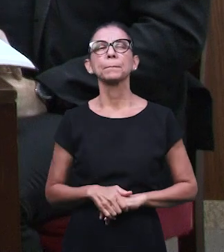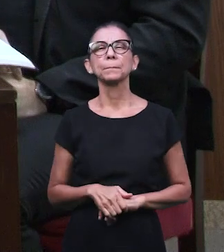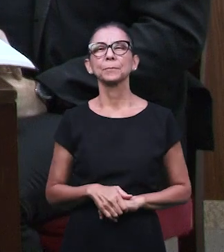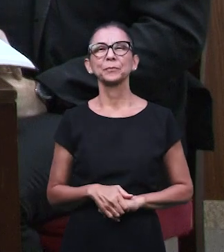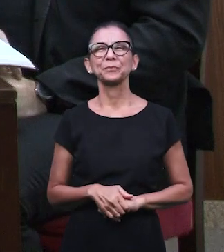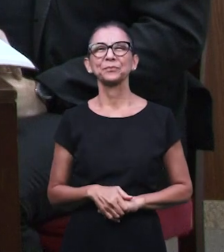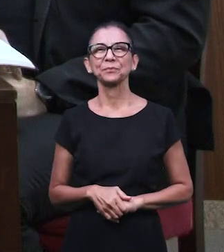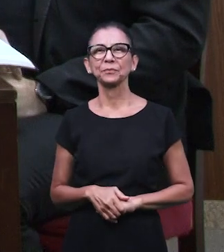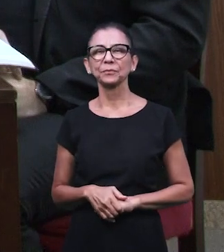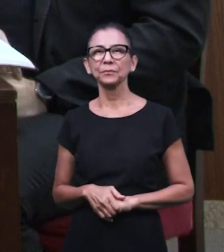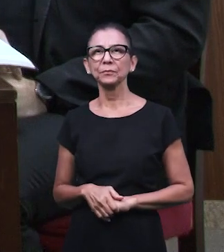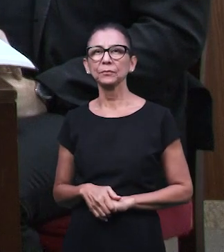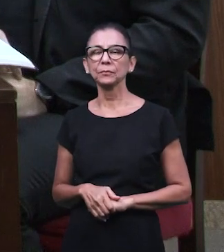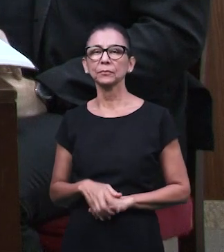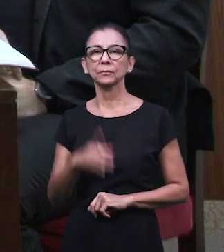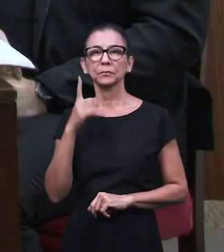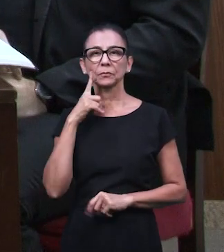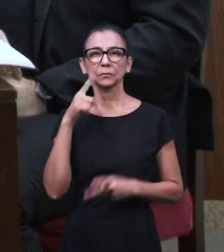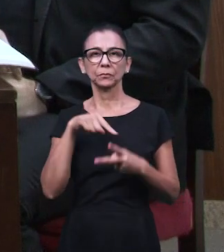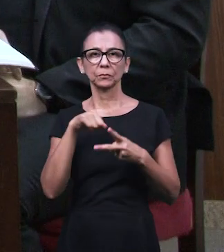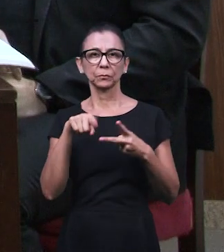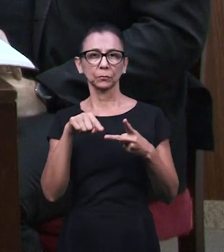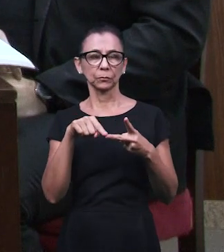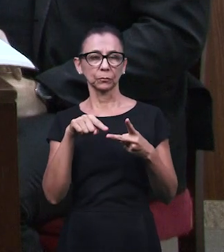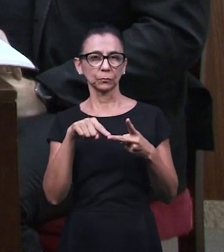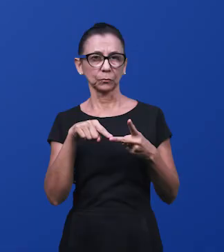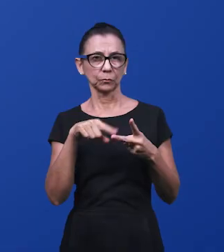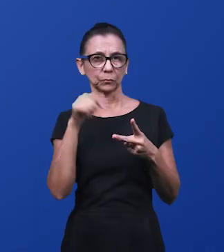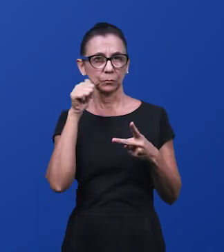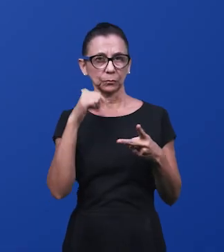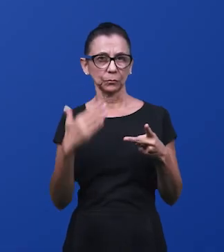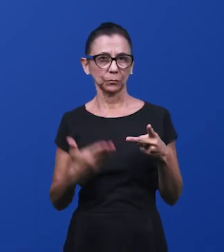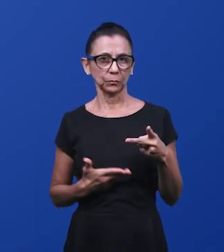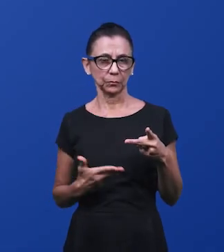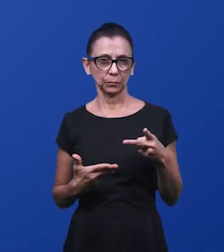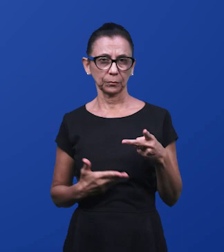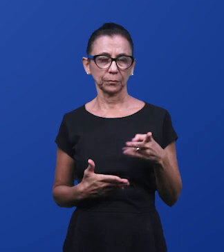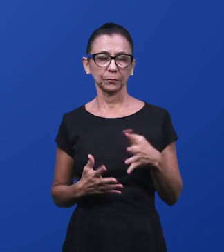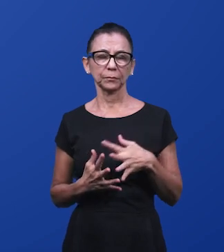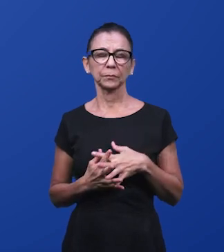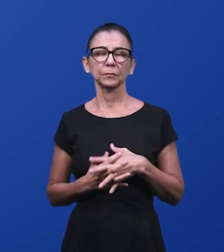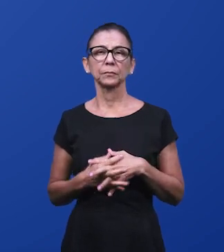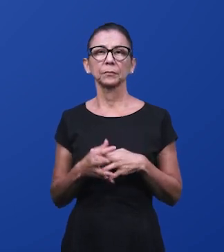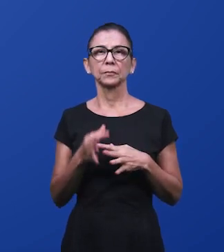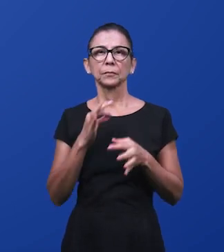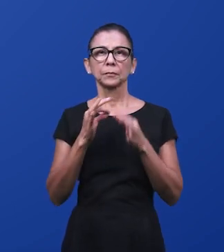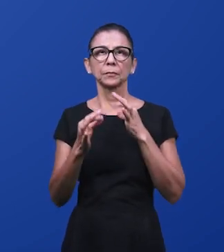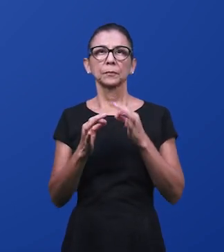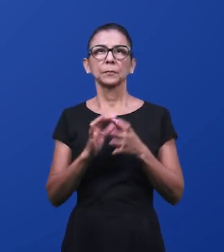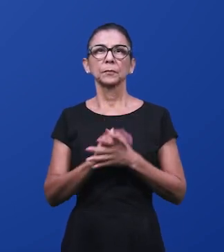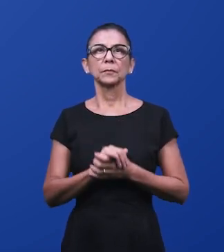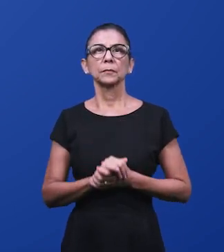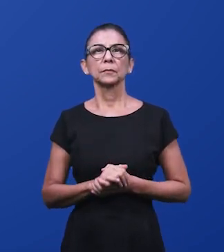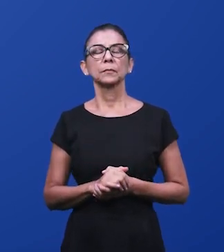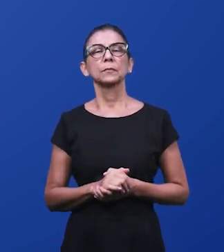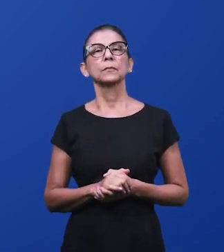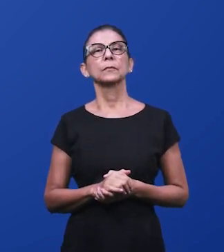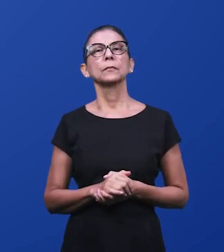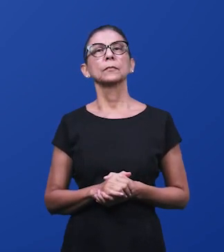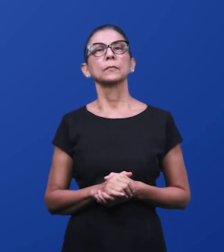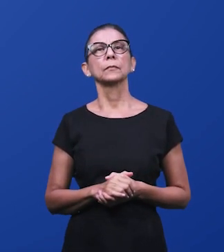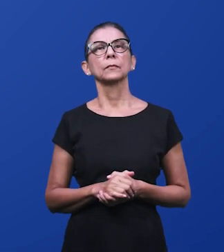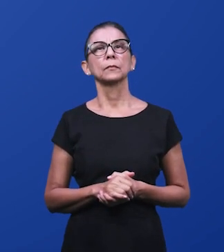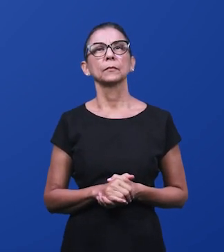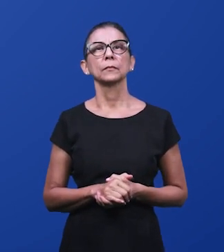Senador Cânego de Goiás. Vamos assistir aos vídeos. Bom, e lá no Salmo 104, verso 16